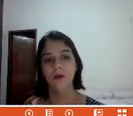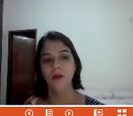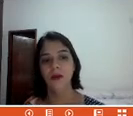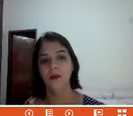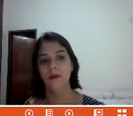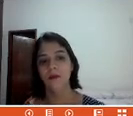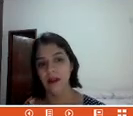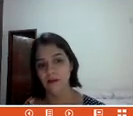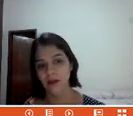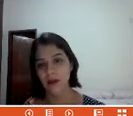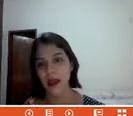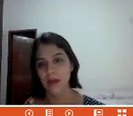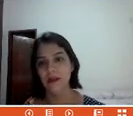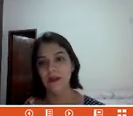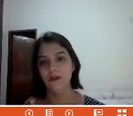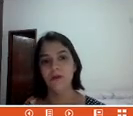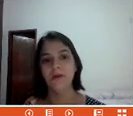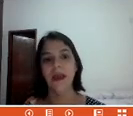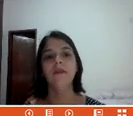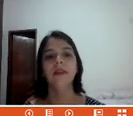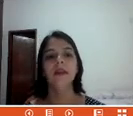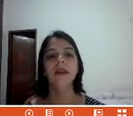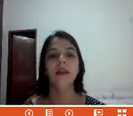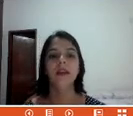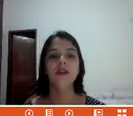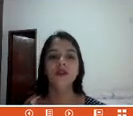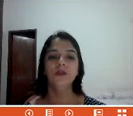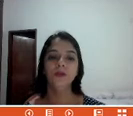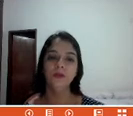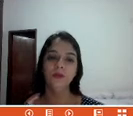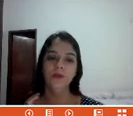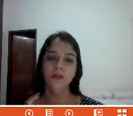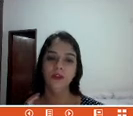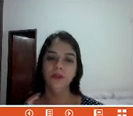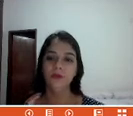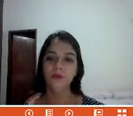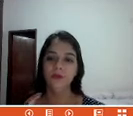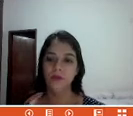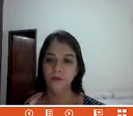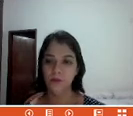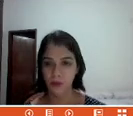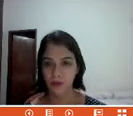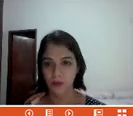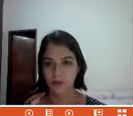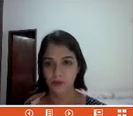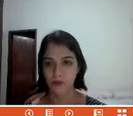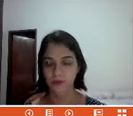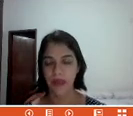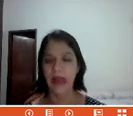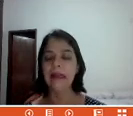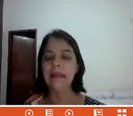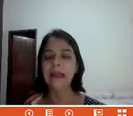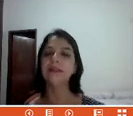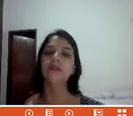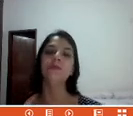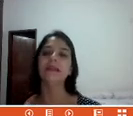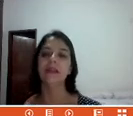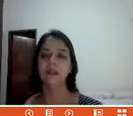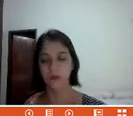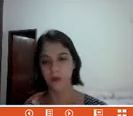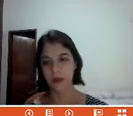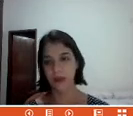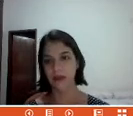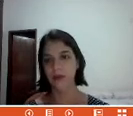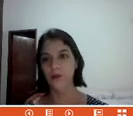Imperial, ela veio numa época do Império, né? Instituto de Surdos Mudos. Tá? Até essa